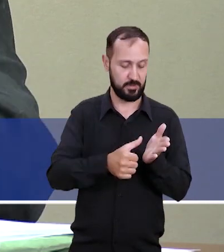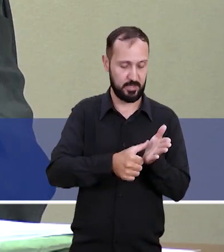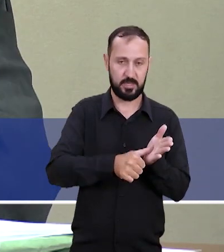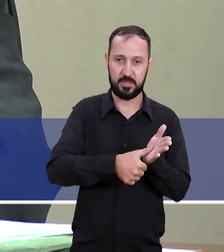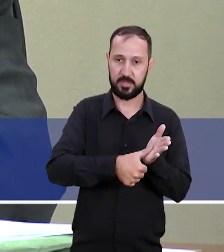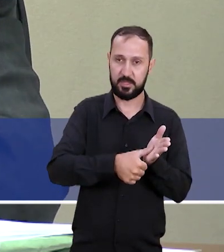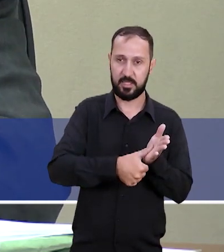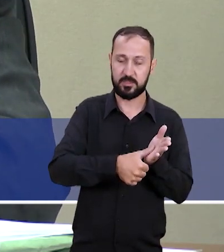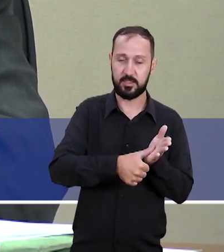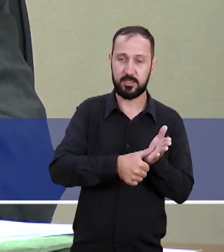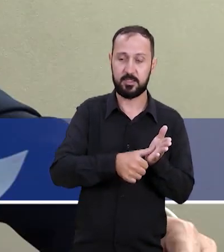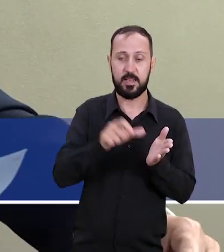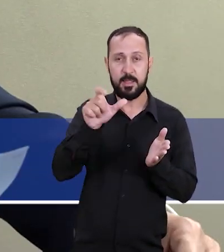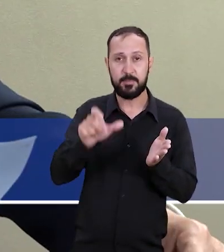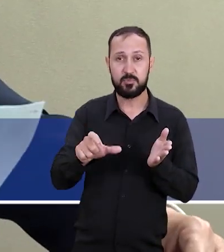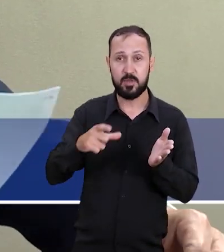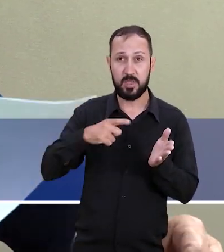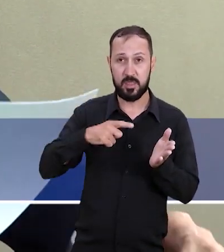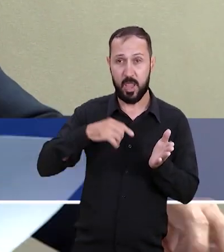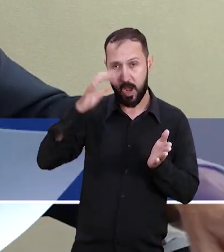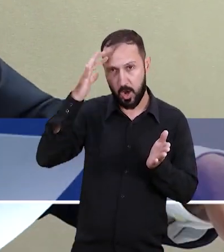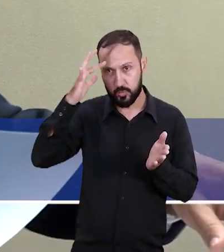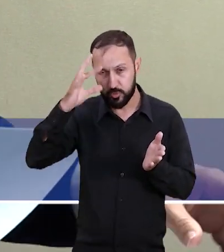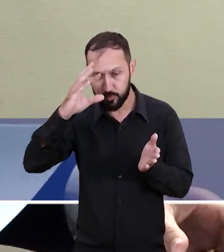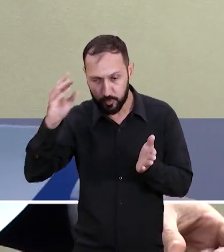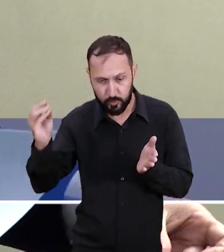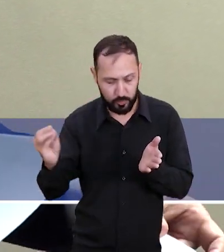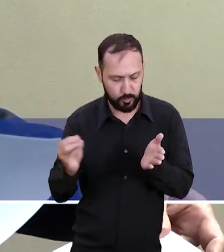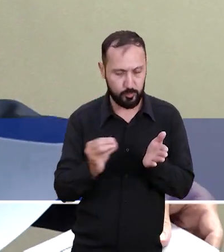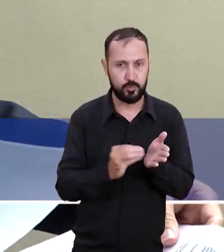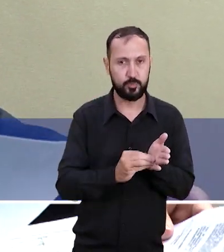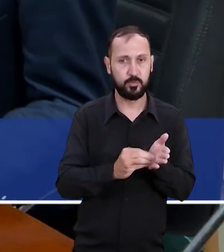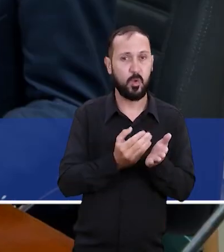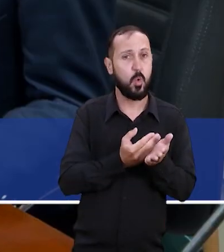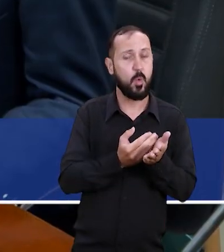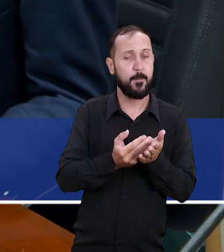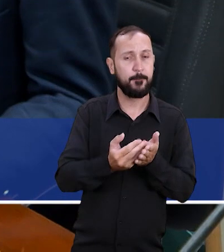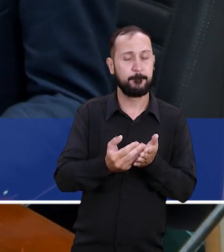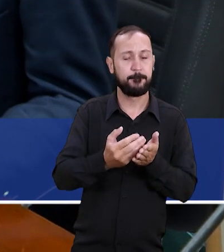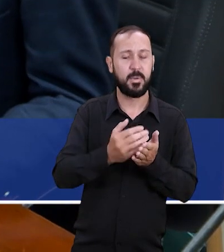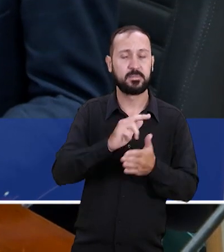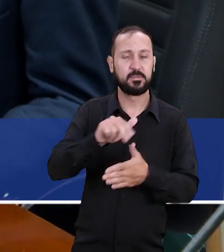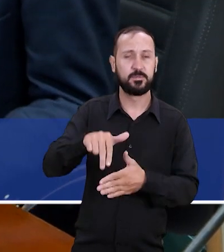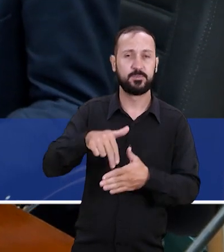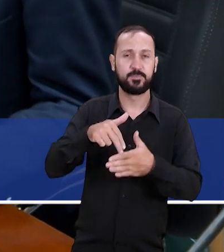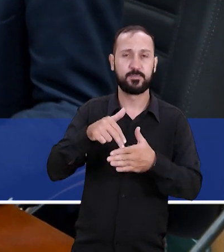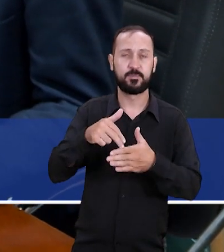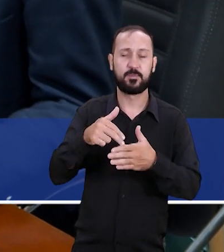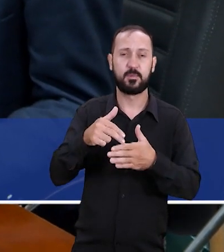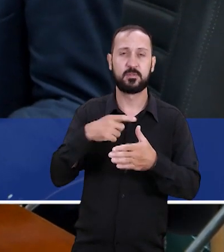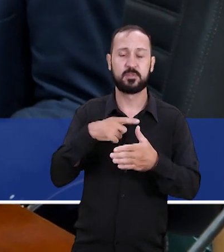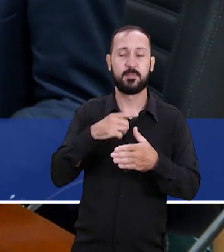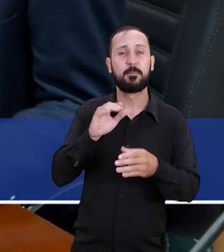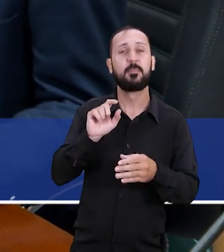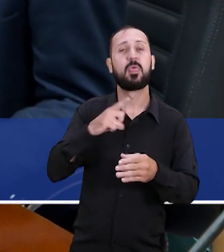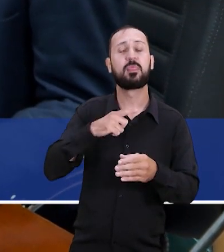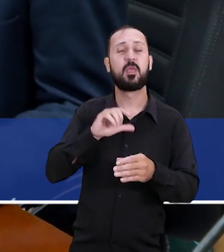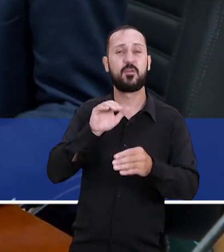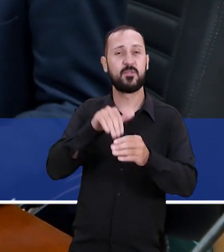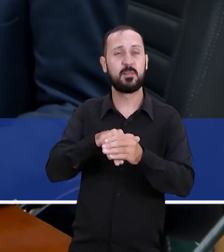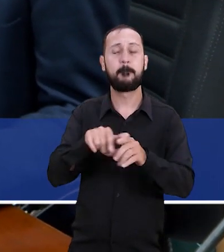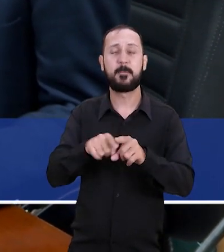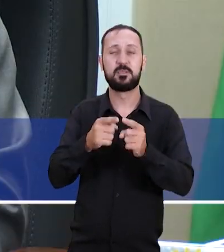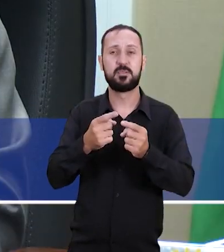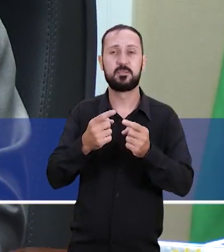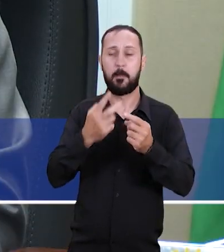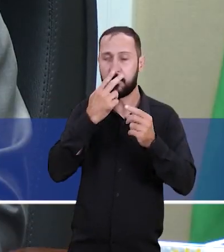na cédula de identidade a condição de autismo do cidadão vai a plenário para votação em uma decisão